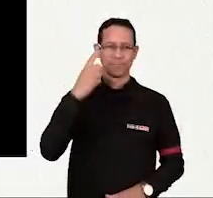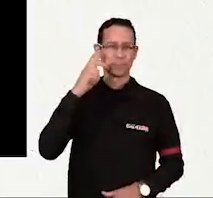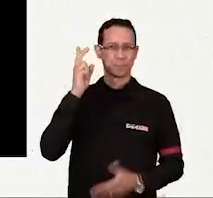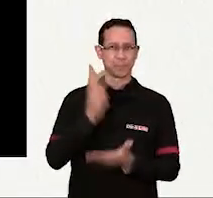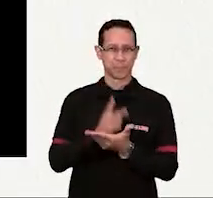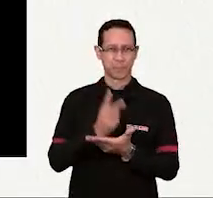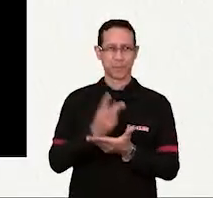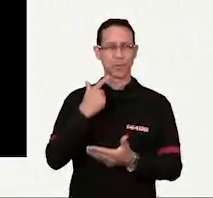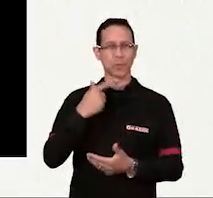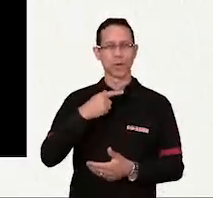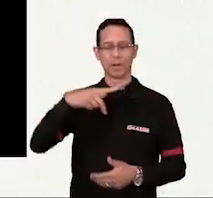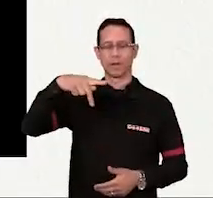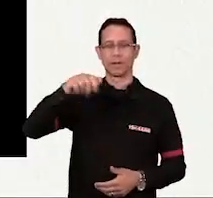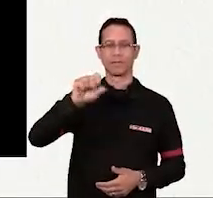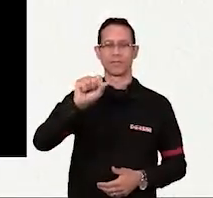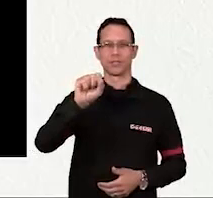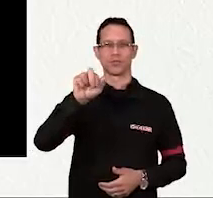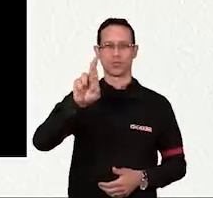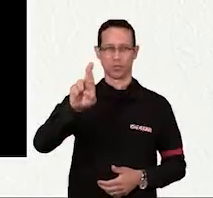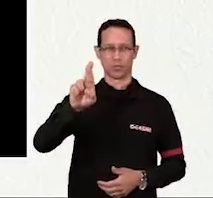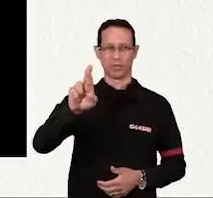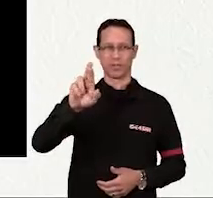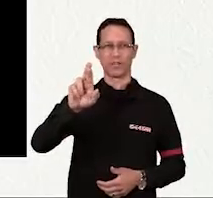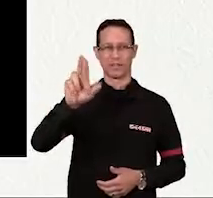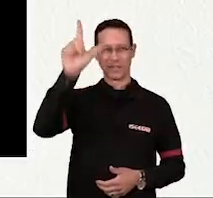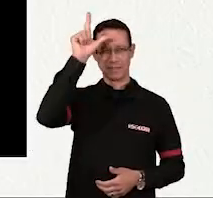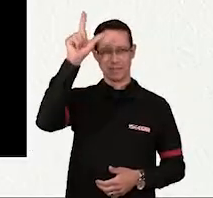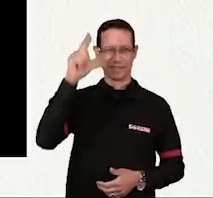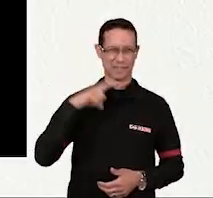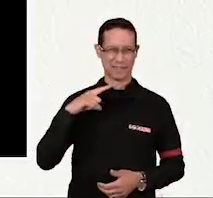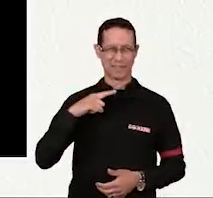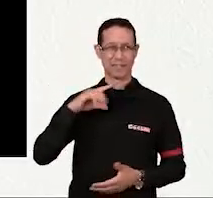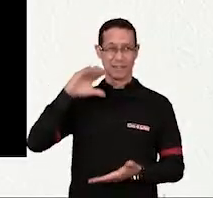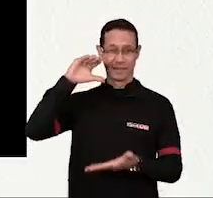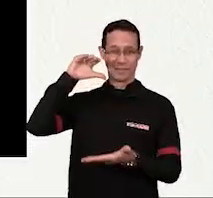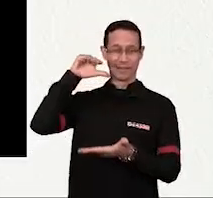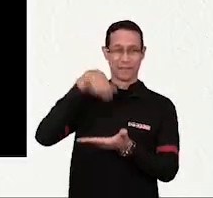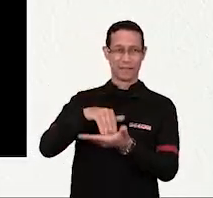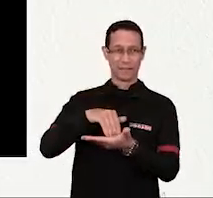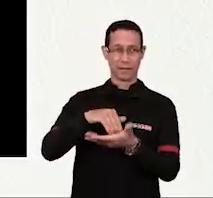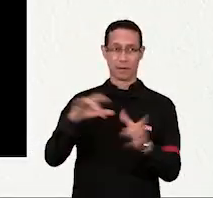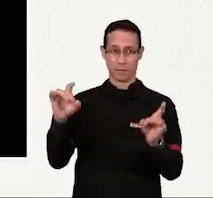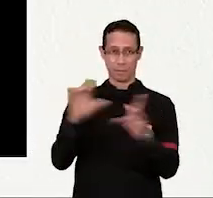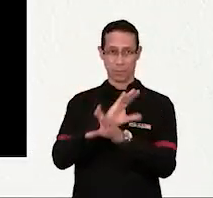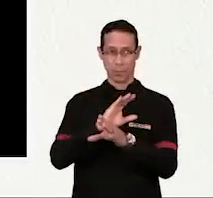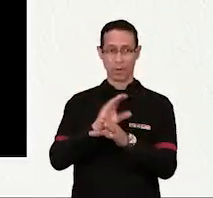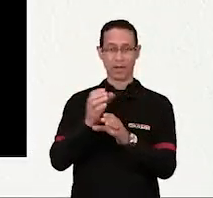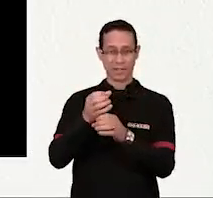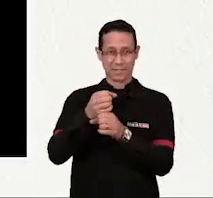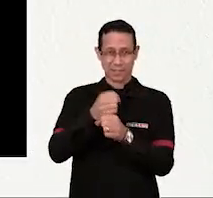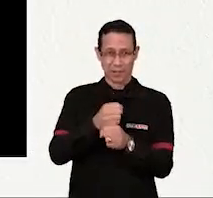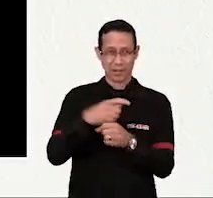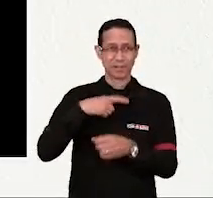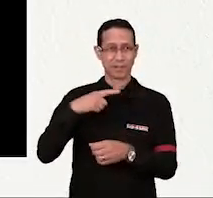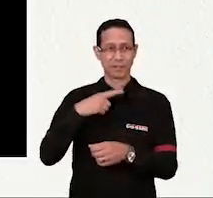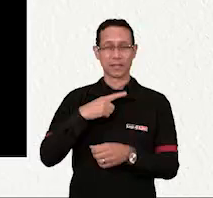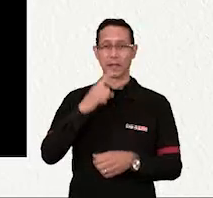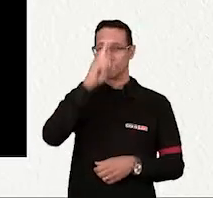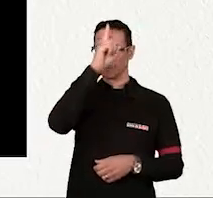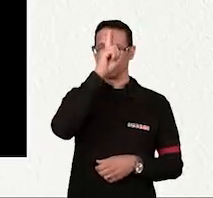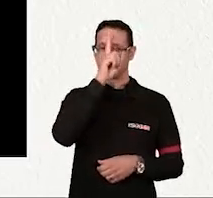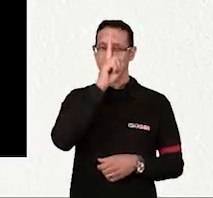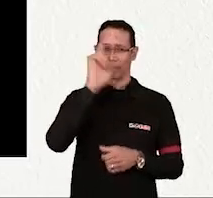clínica, de um pastor, e que vocês podem observar que o final do horizontal termina numa estenose, tem uma coleção de pus